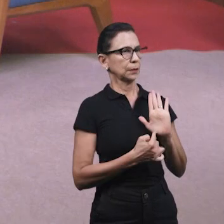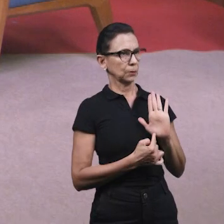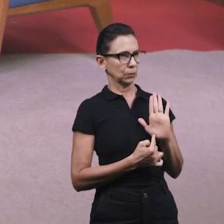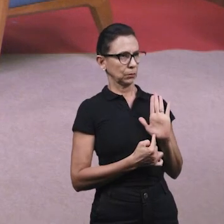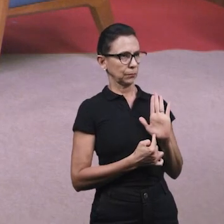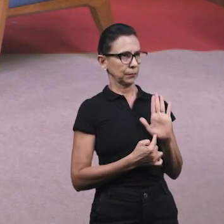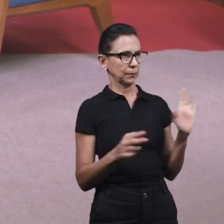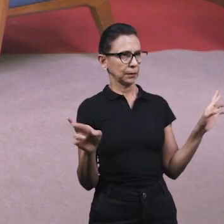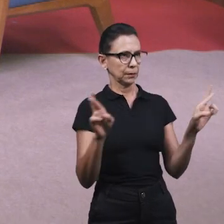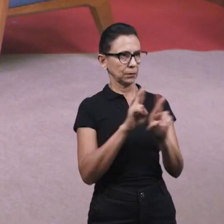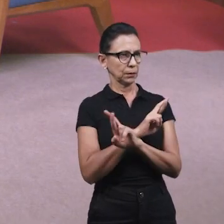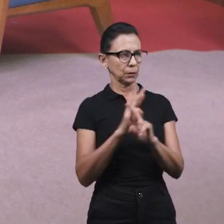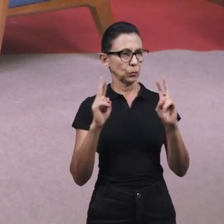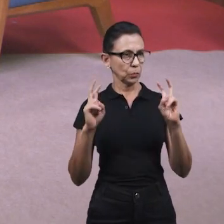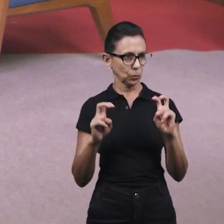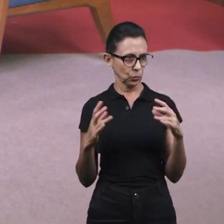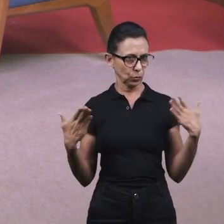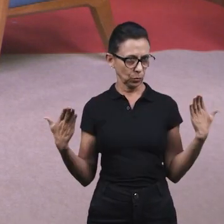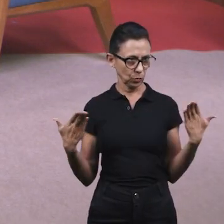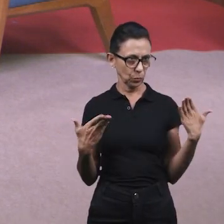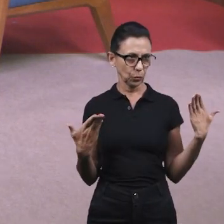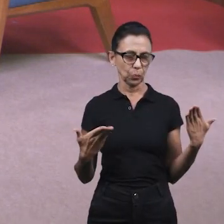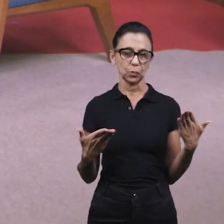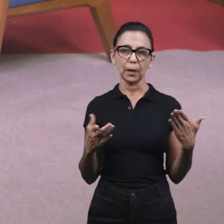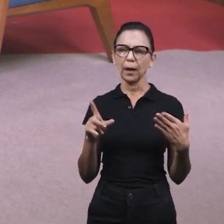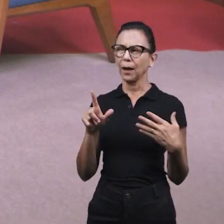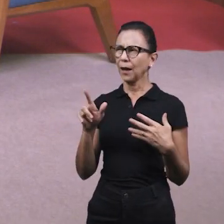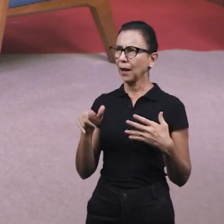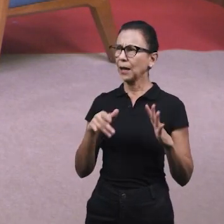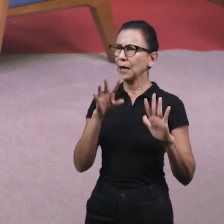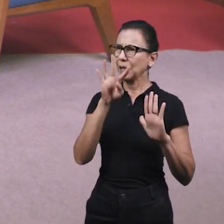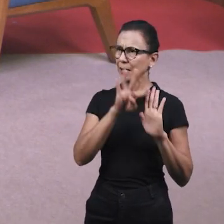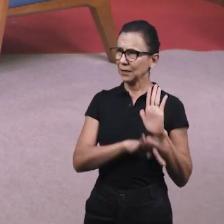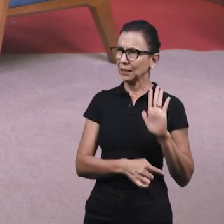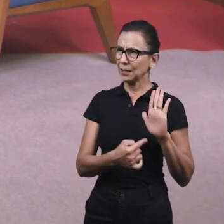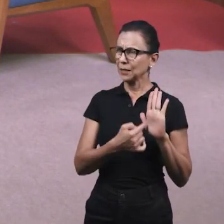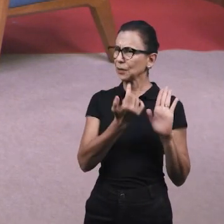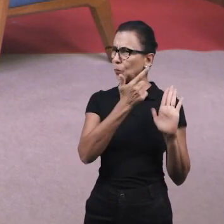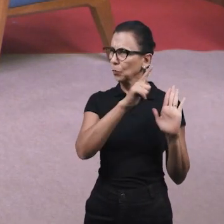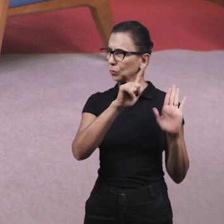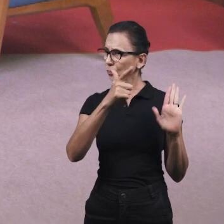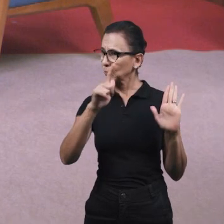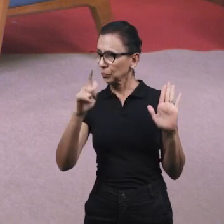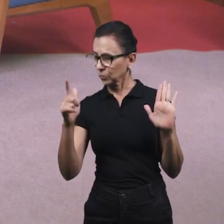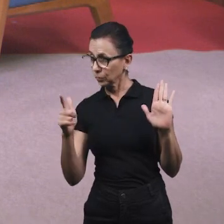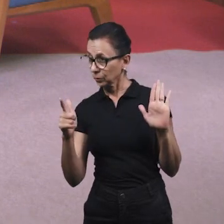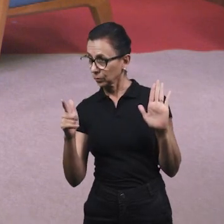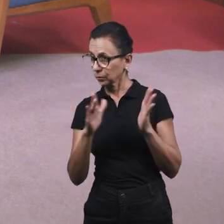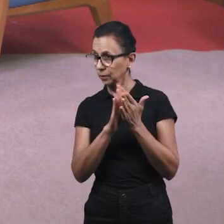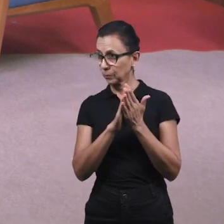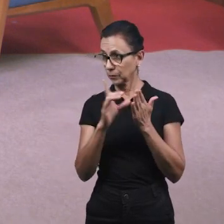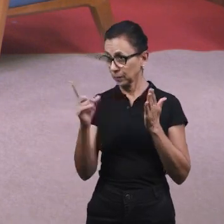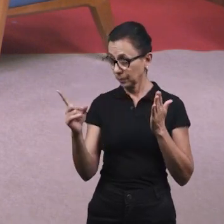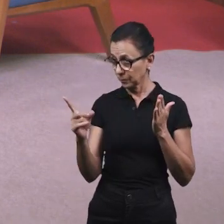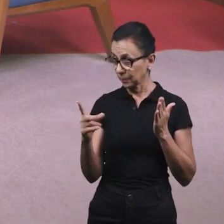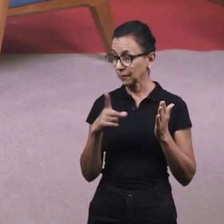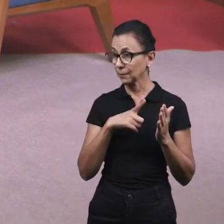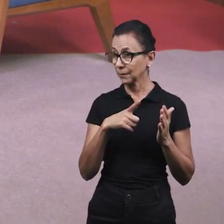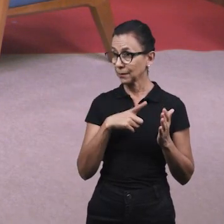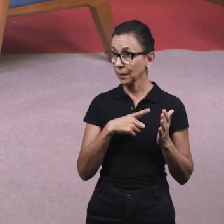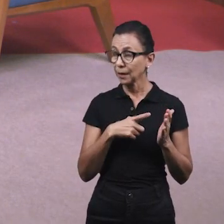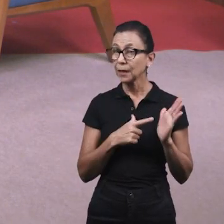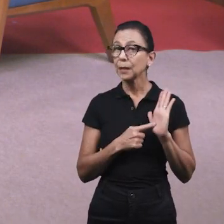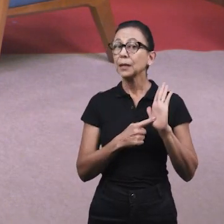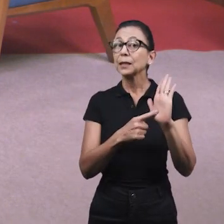nós estamos falando aqui? O texto, e não somente este, há vários outros da palavra, que mostram que